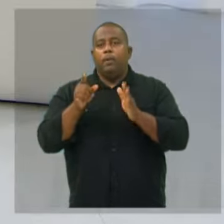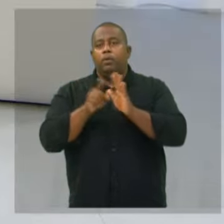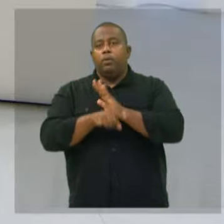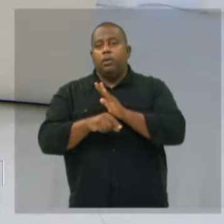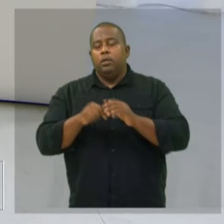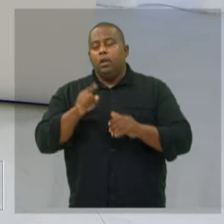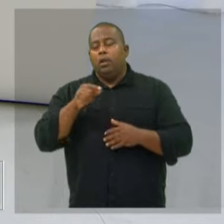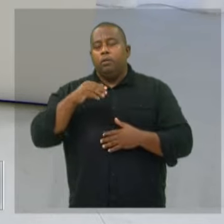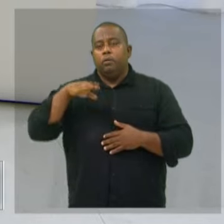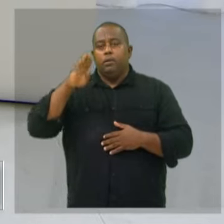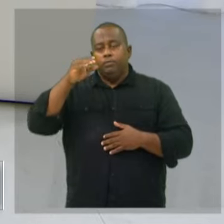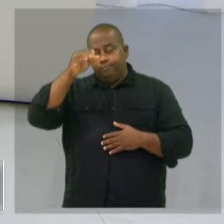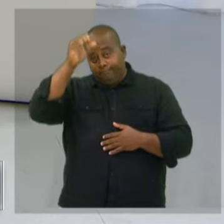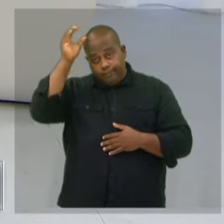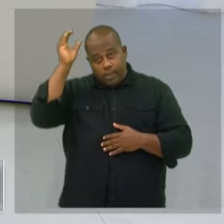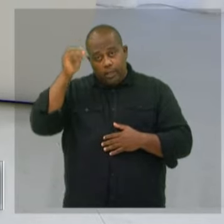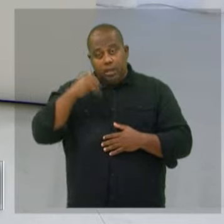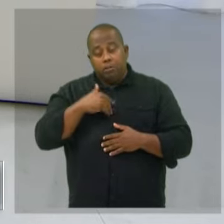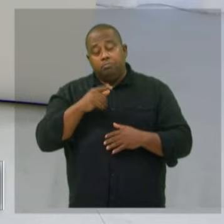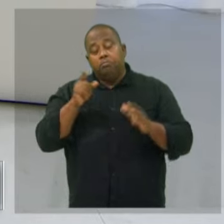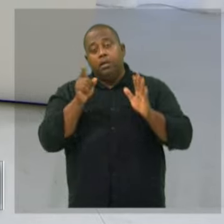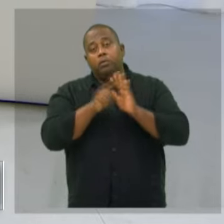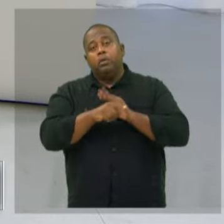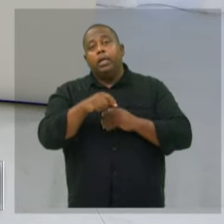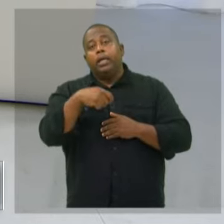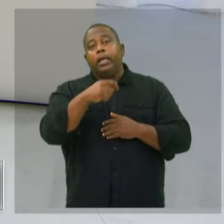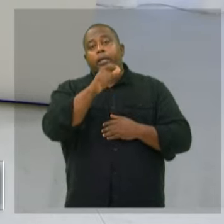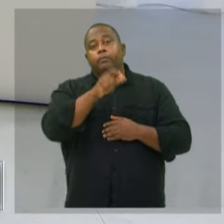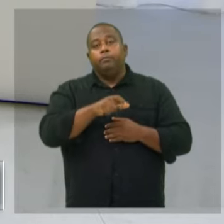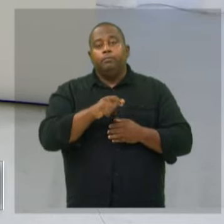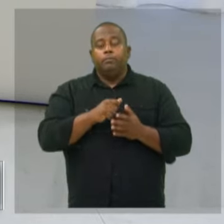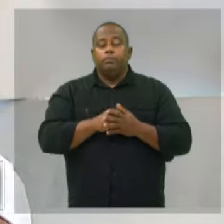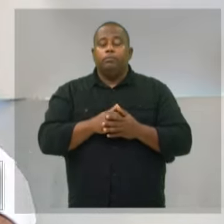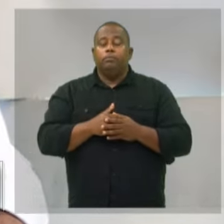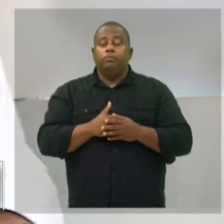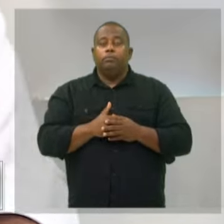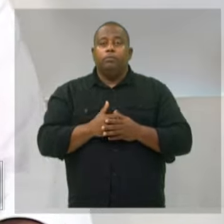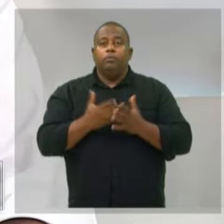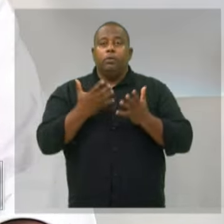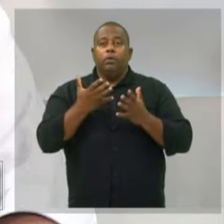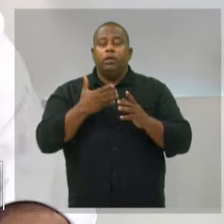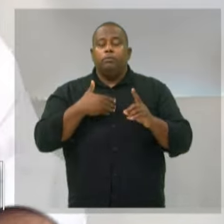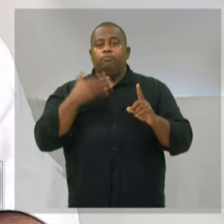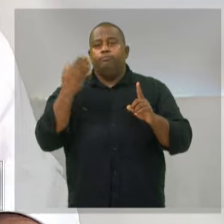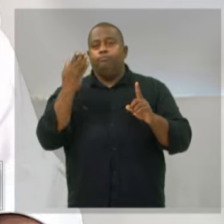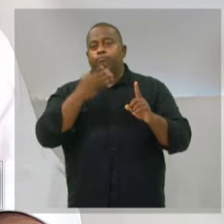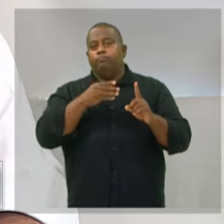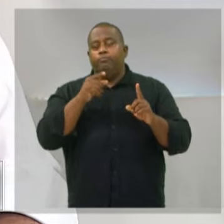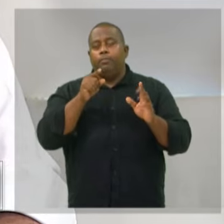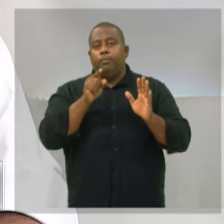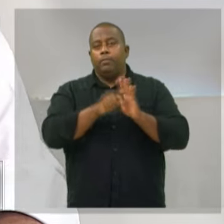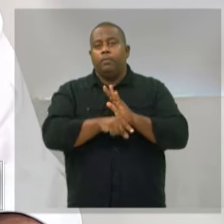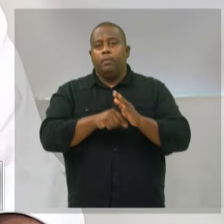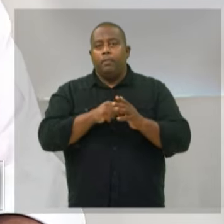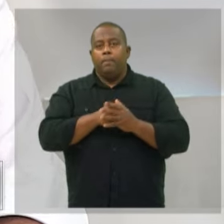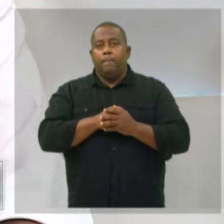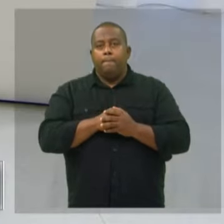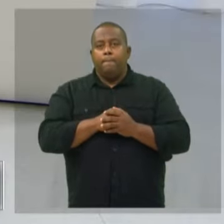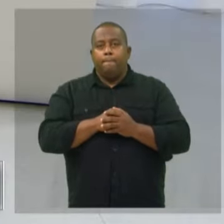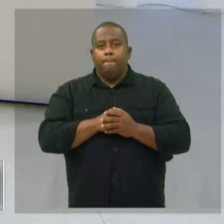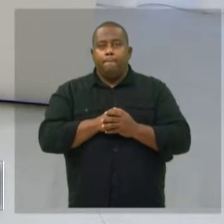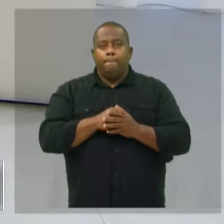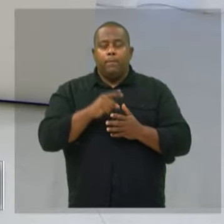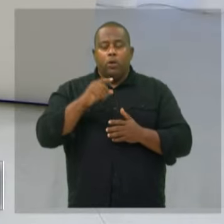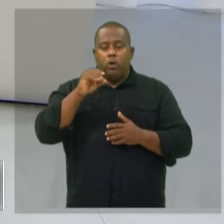embaralhar-se candidato para quem o senhor dirige a sua pergunta eu quero dirigir minha pergunta Para Osvaldinho